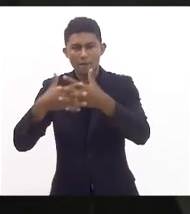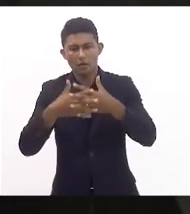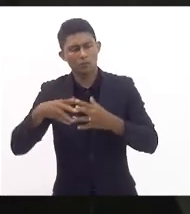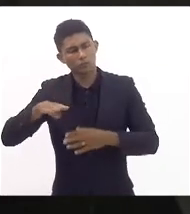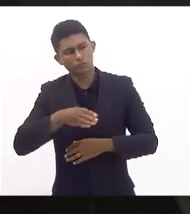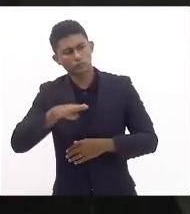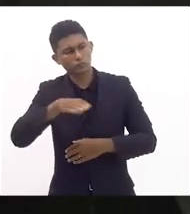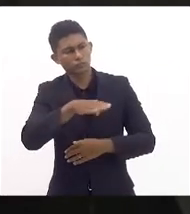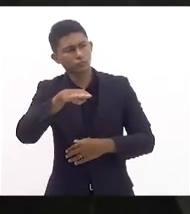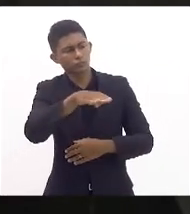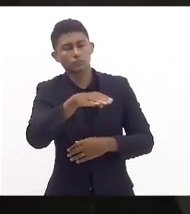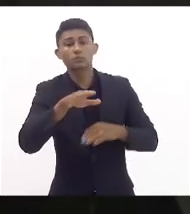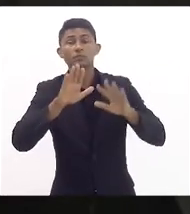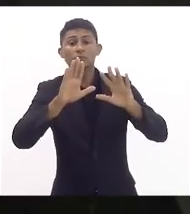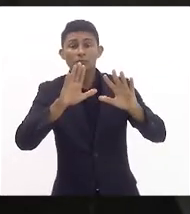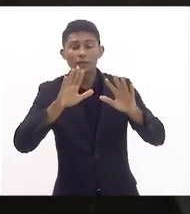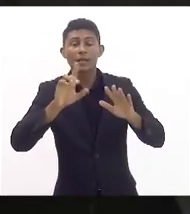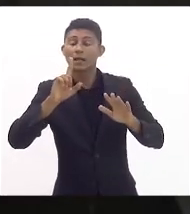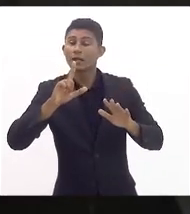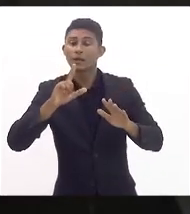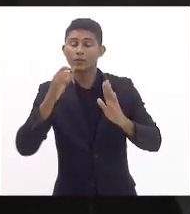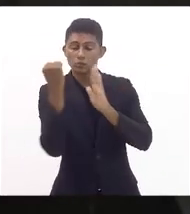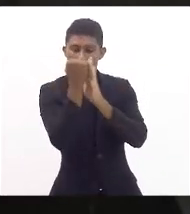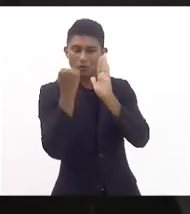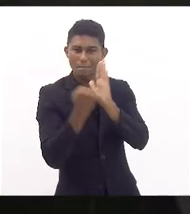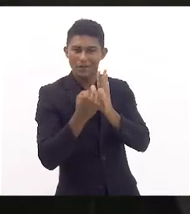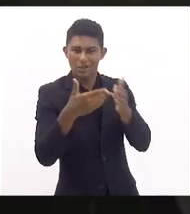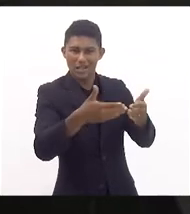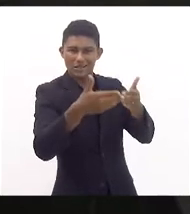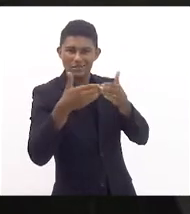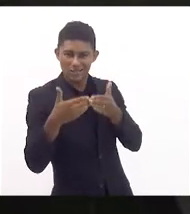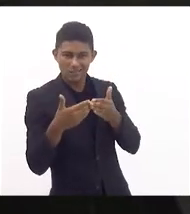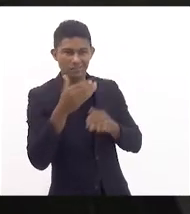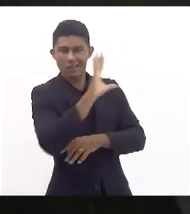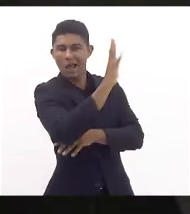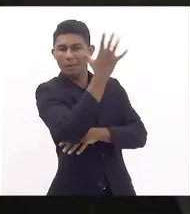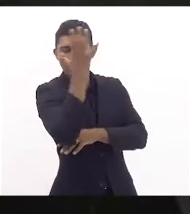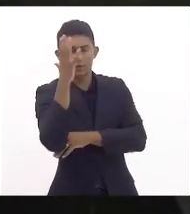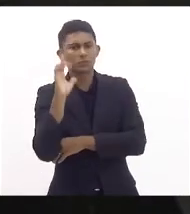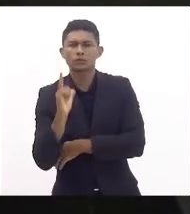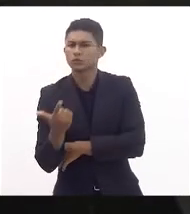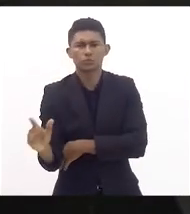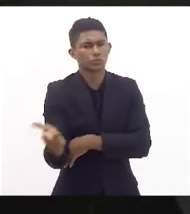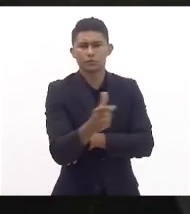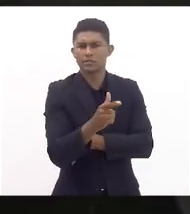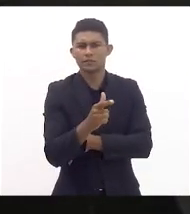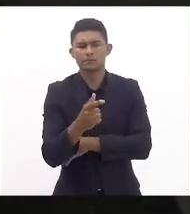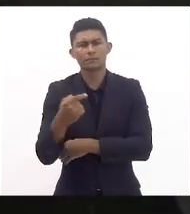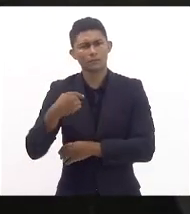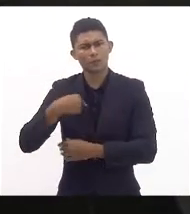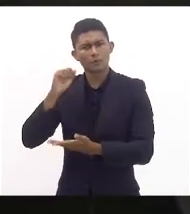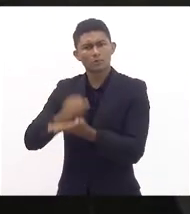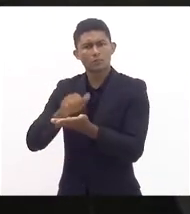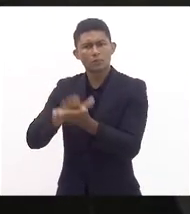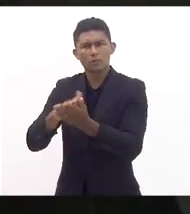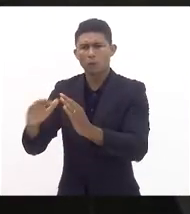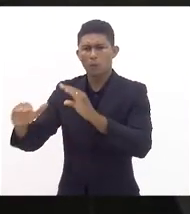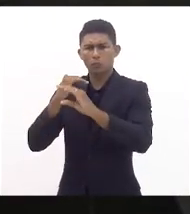a devida licença ambiental. Eu, como parlamentar, não poderia deixar